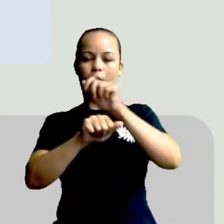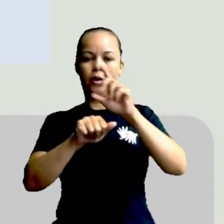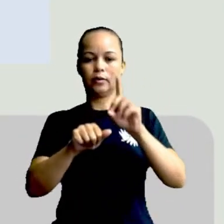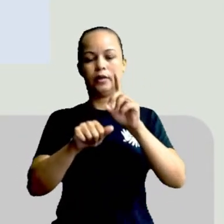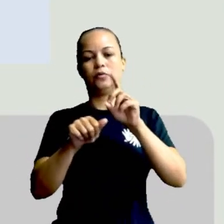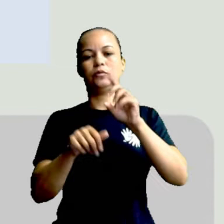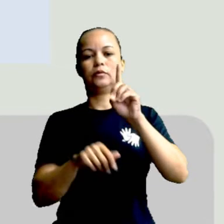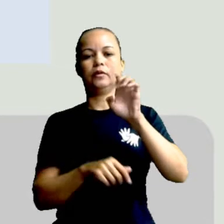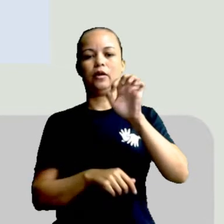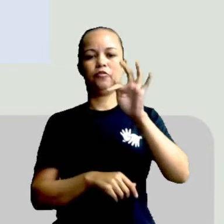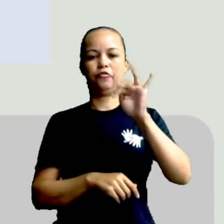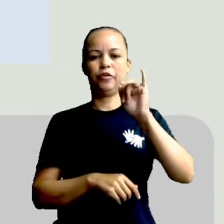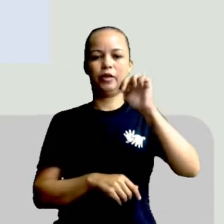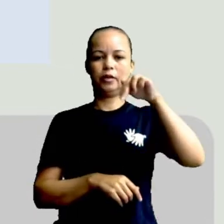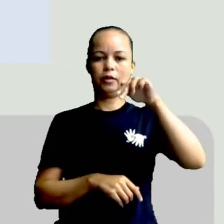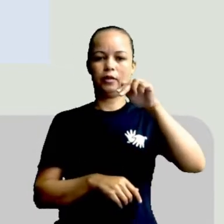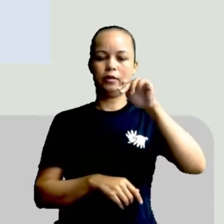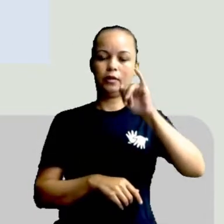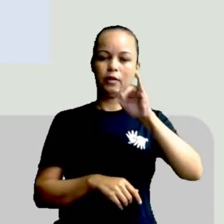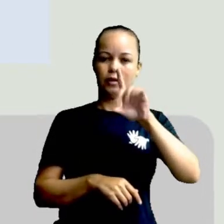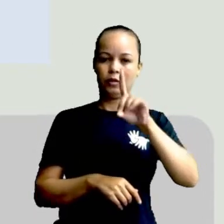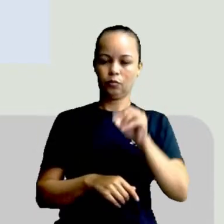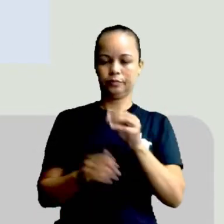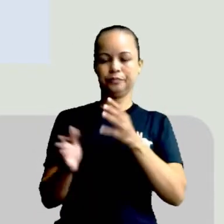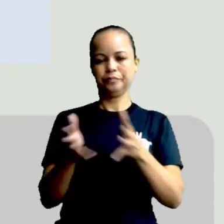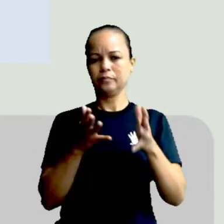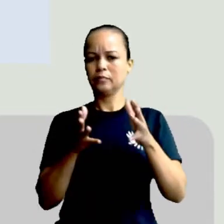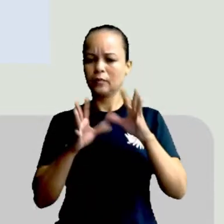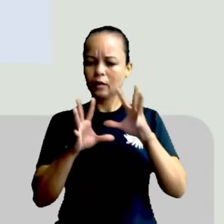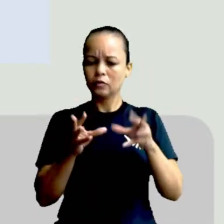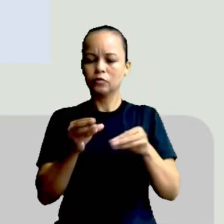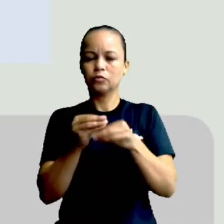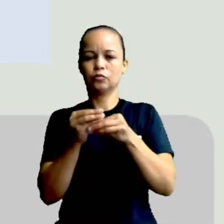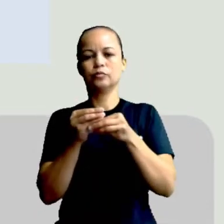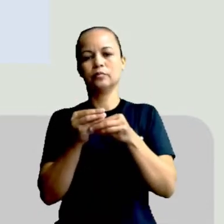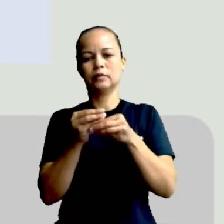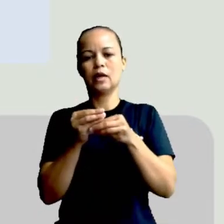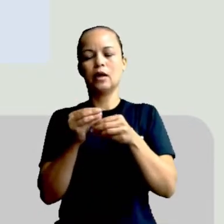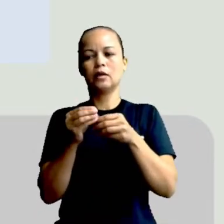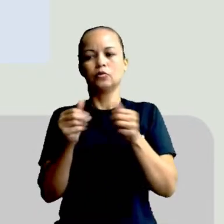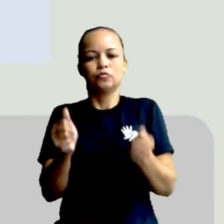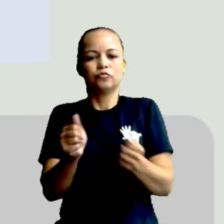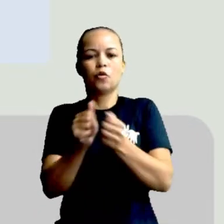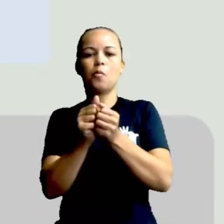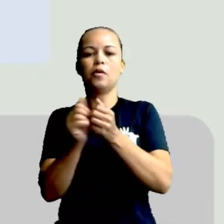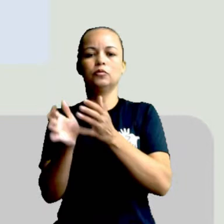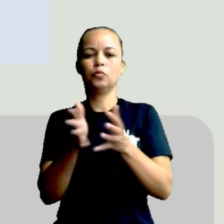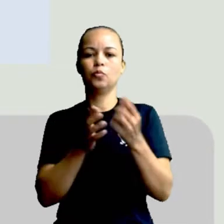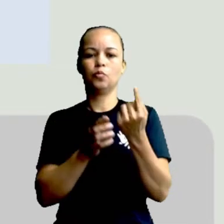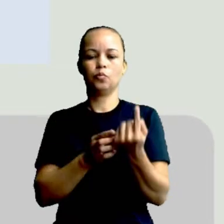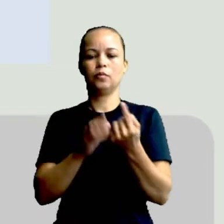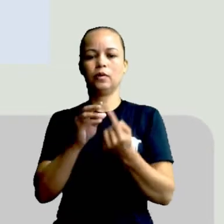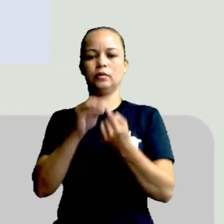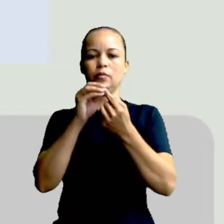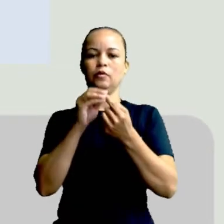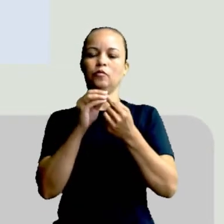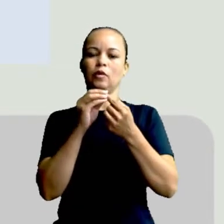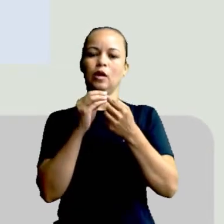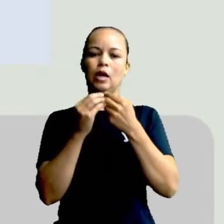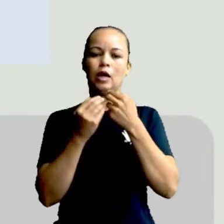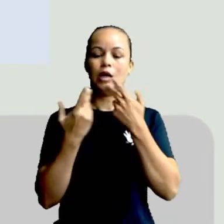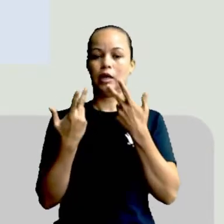definido duas letrinhas a que estão se juntando e formando uma então para eu me indicar esse fenômeno né chegando